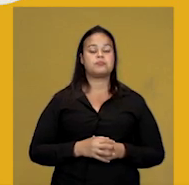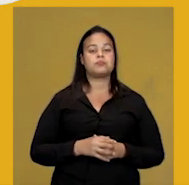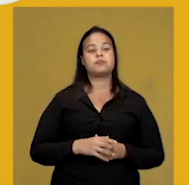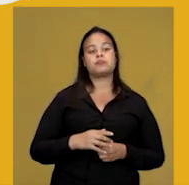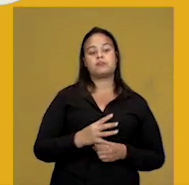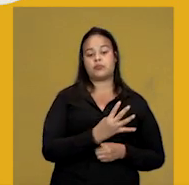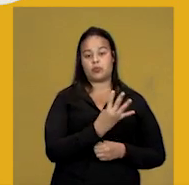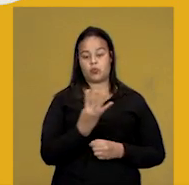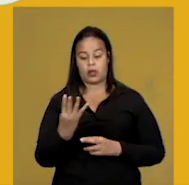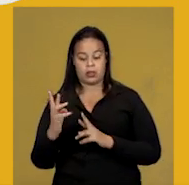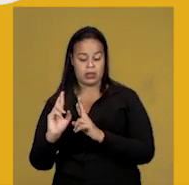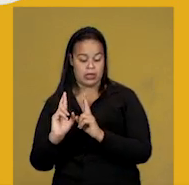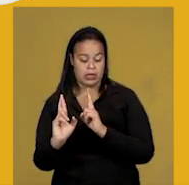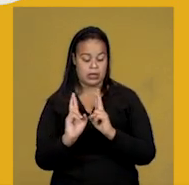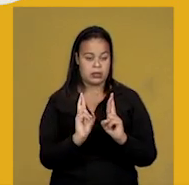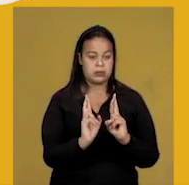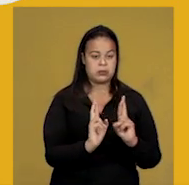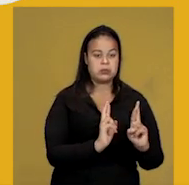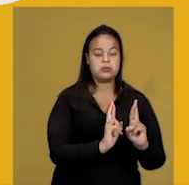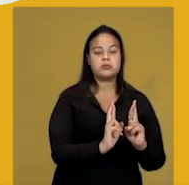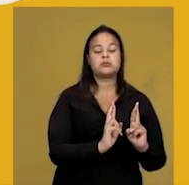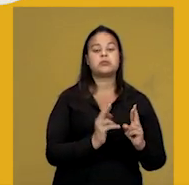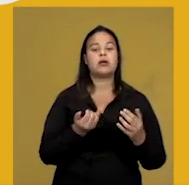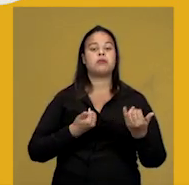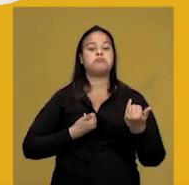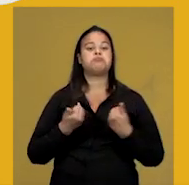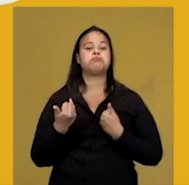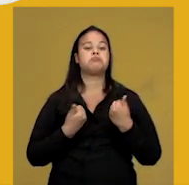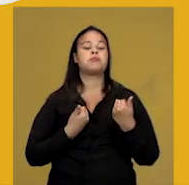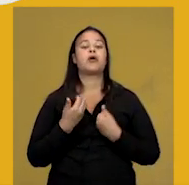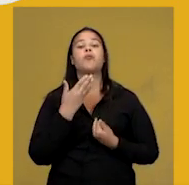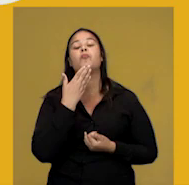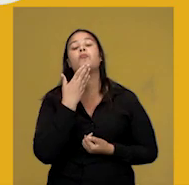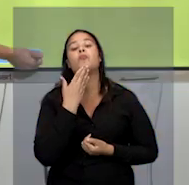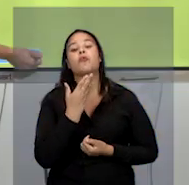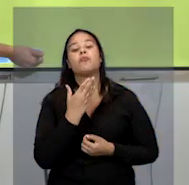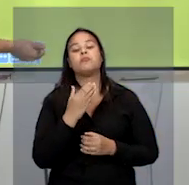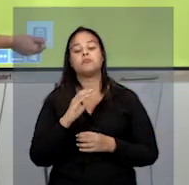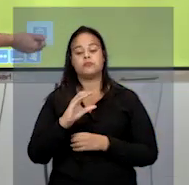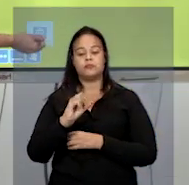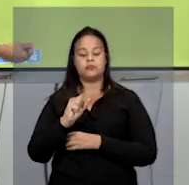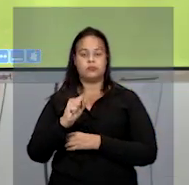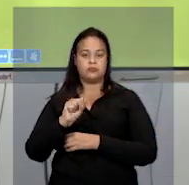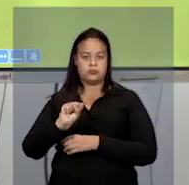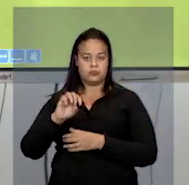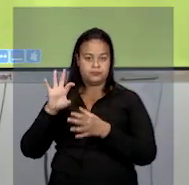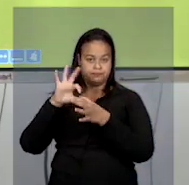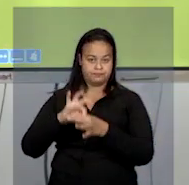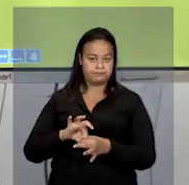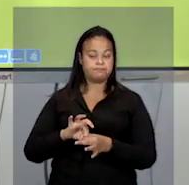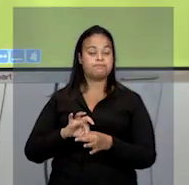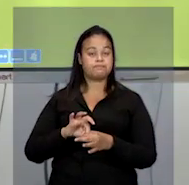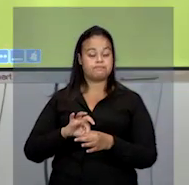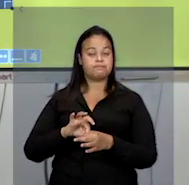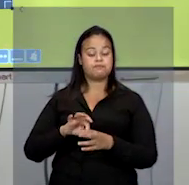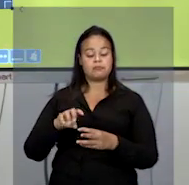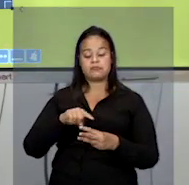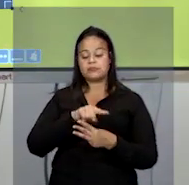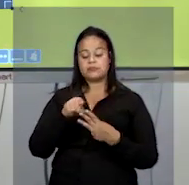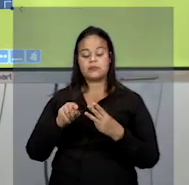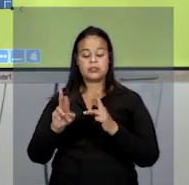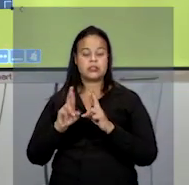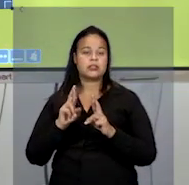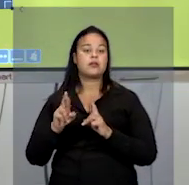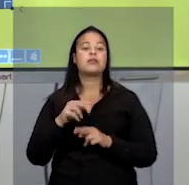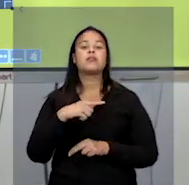4 relações, tudo vão nos dizer em relação ao nosso cosseno. Então, nós temos as 3 relações aí. Mas vamos ver quais são